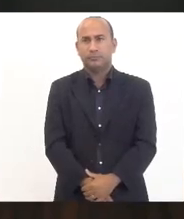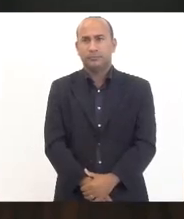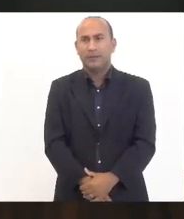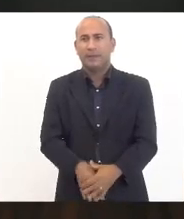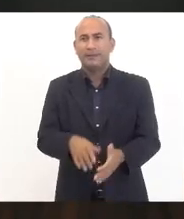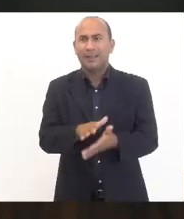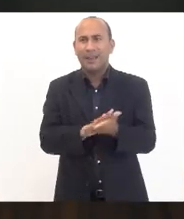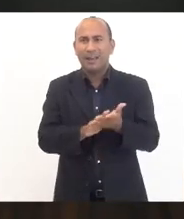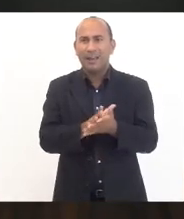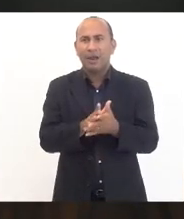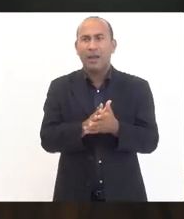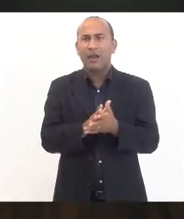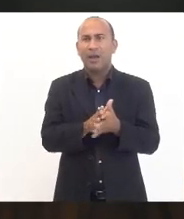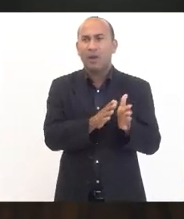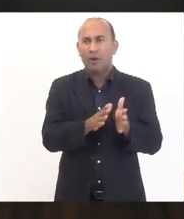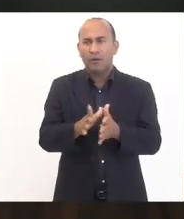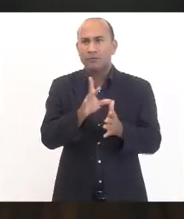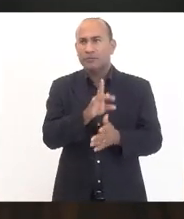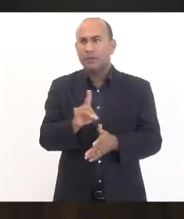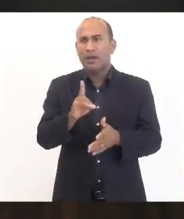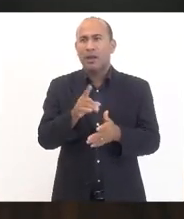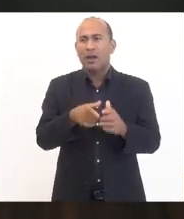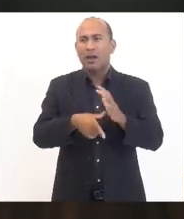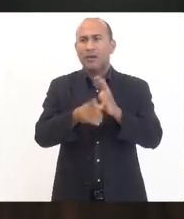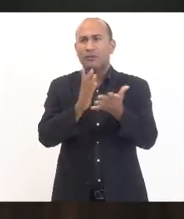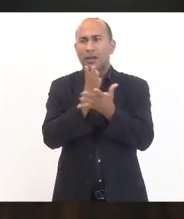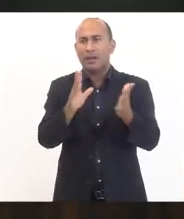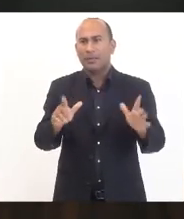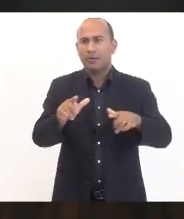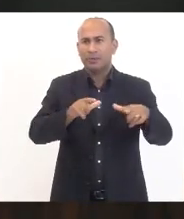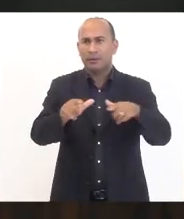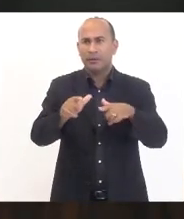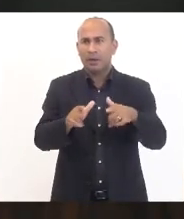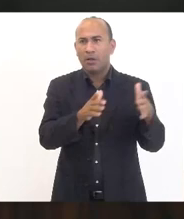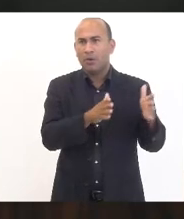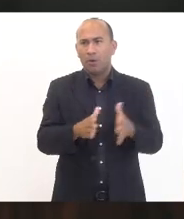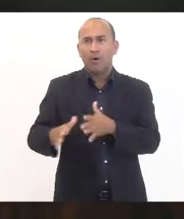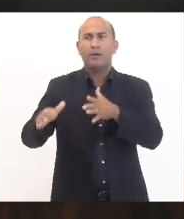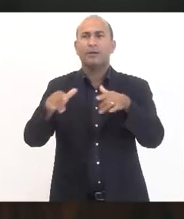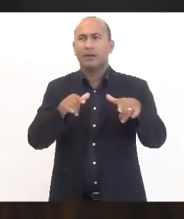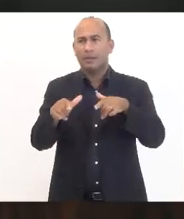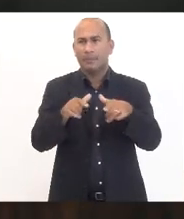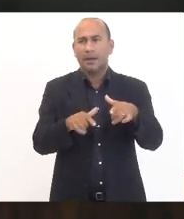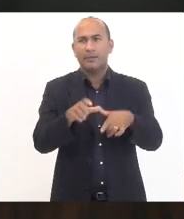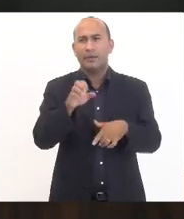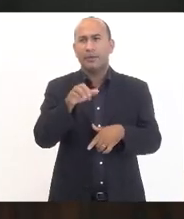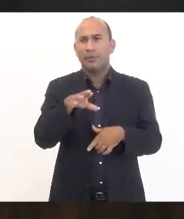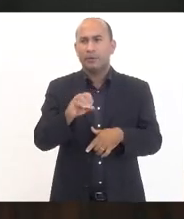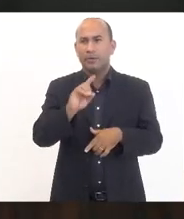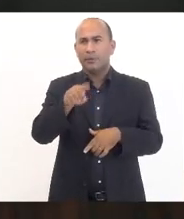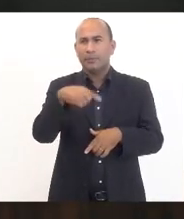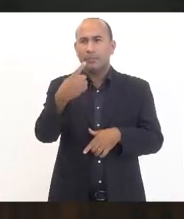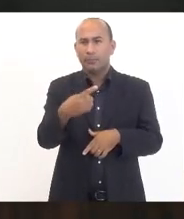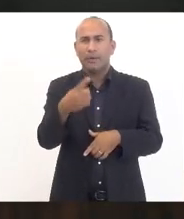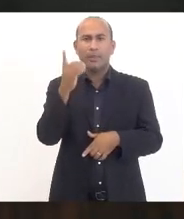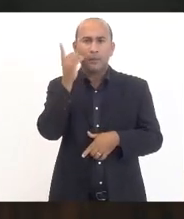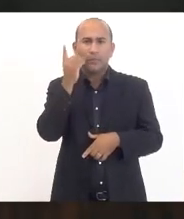Nada mais a tratar na ordem do dia. Presidência, antes de encerrar os trabalhos, concede pela ordem deputado Eurico Júnior, em seguida, deputada Marta